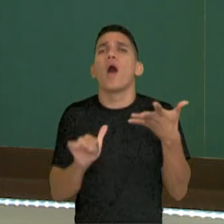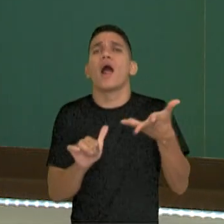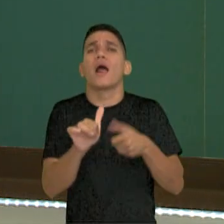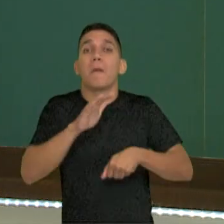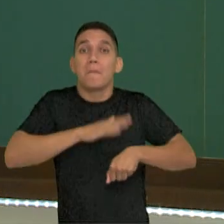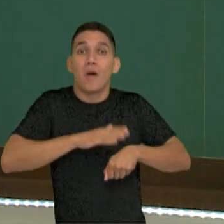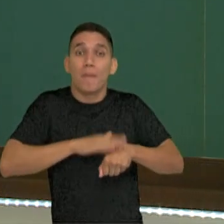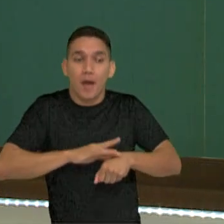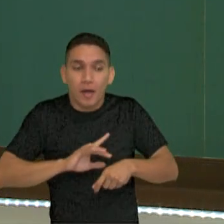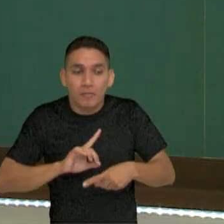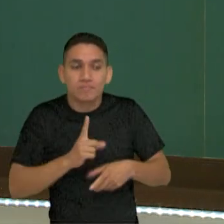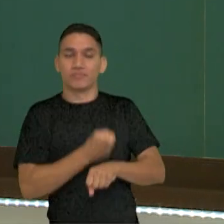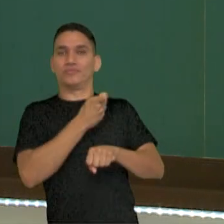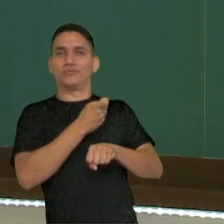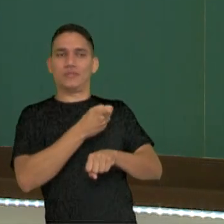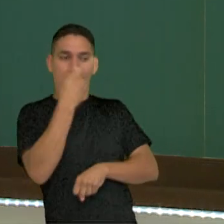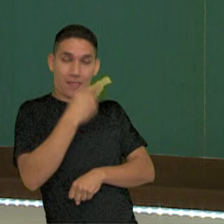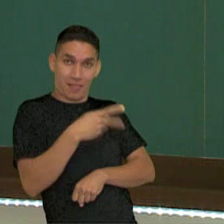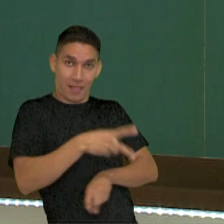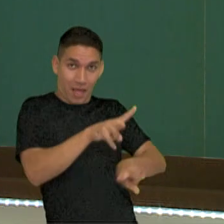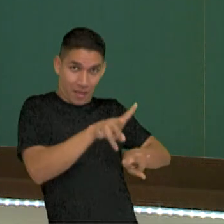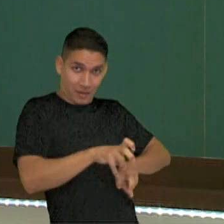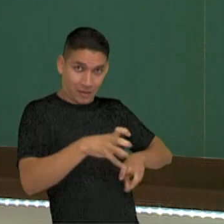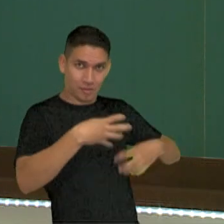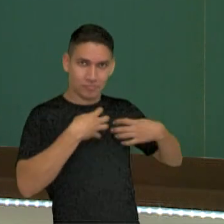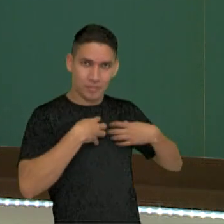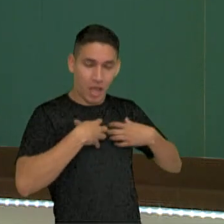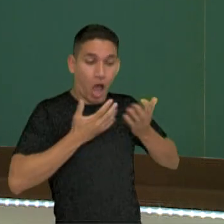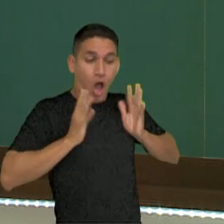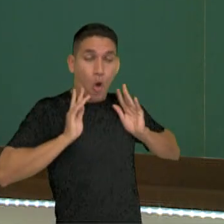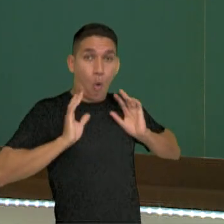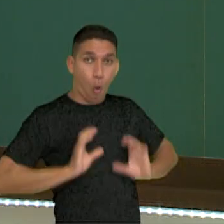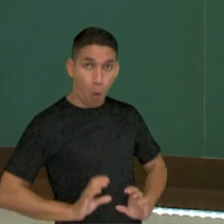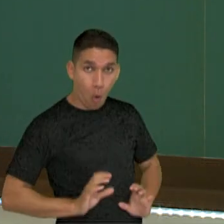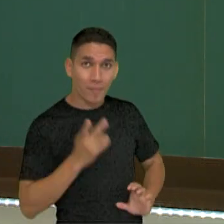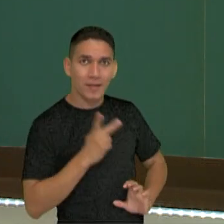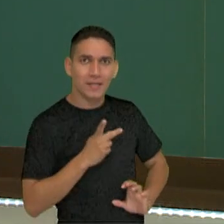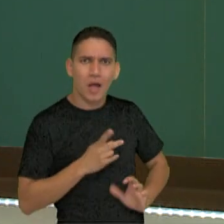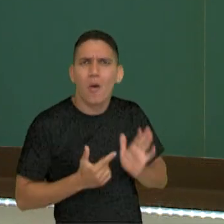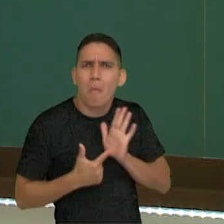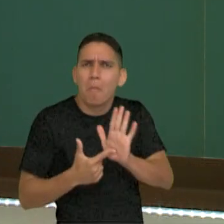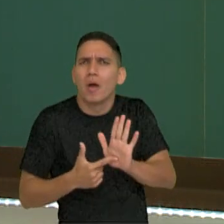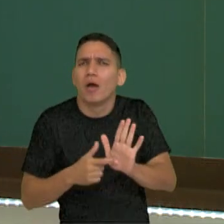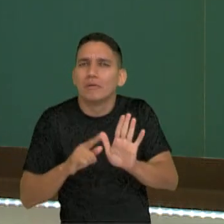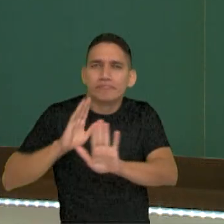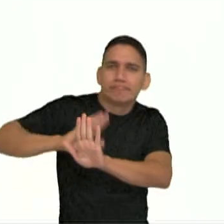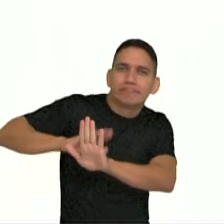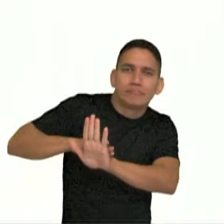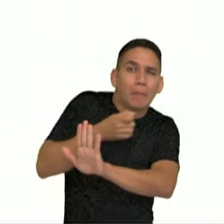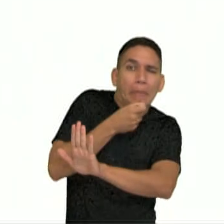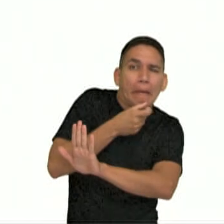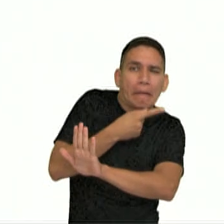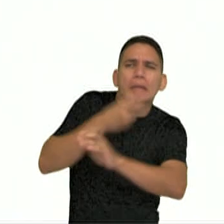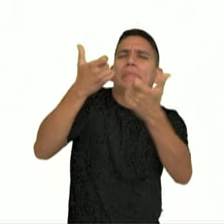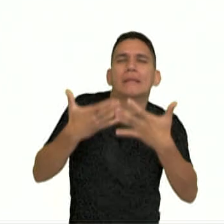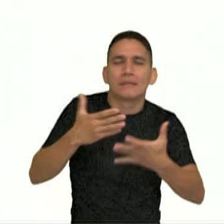né, do paciente, né, no caso o caipira, desencadeia o humor no texto? Explique.